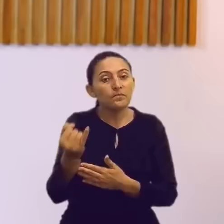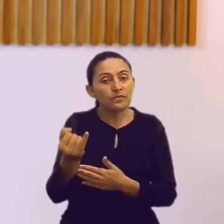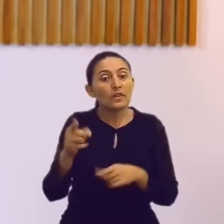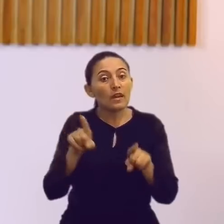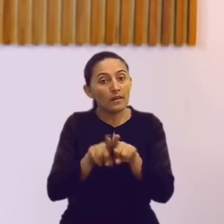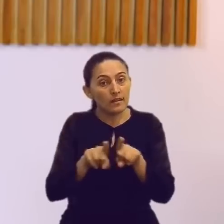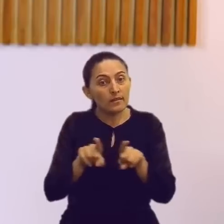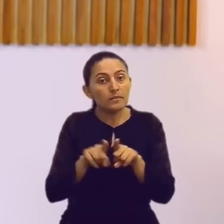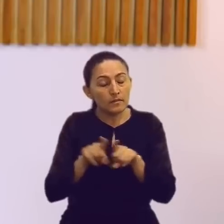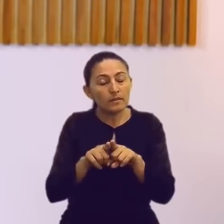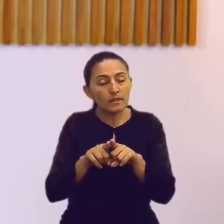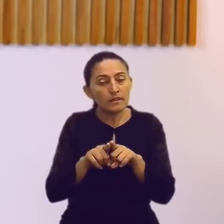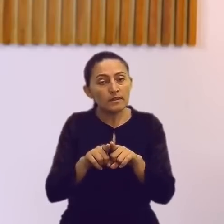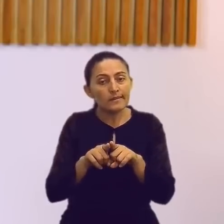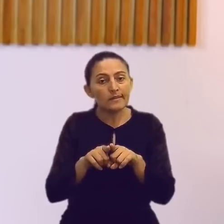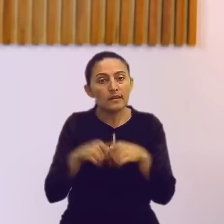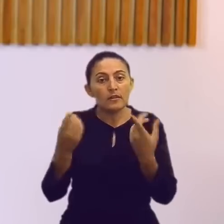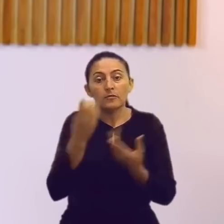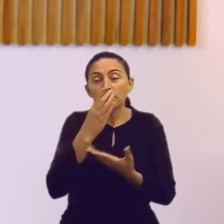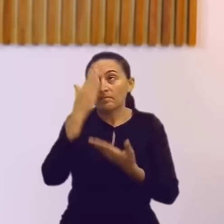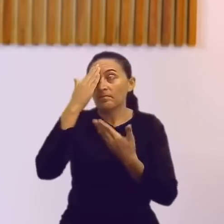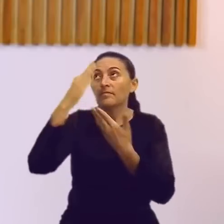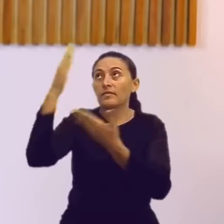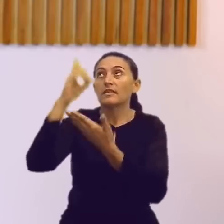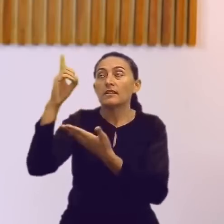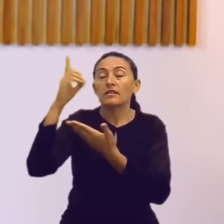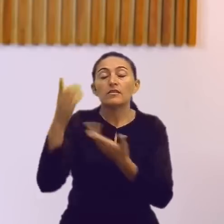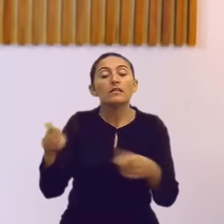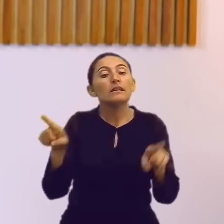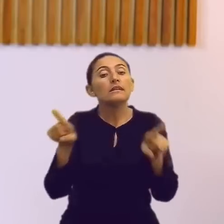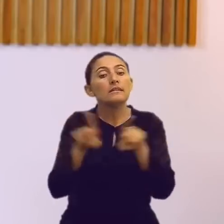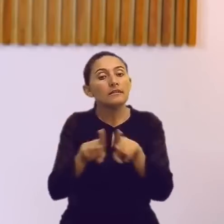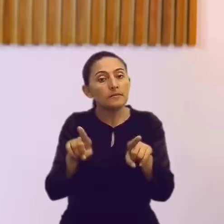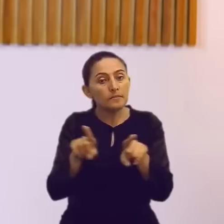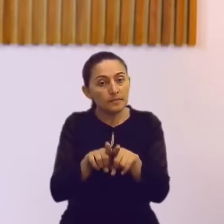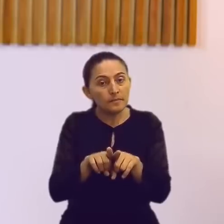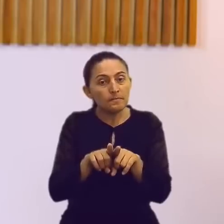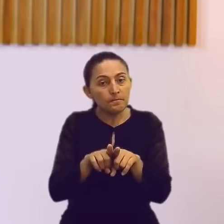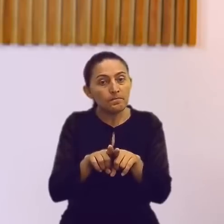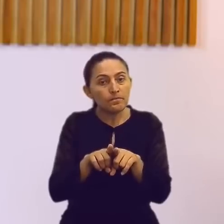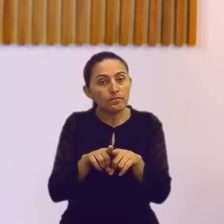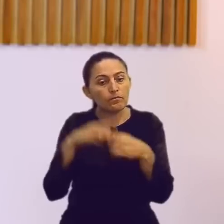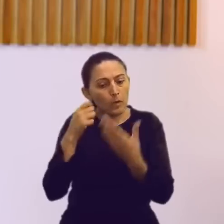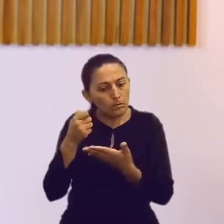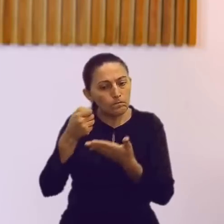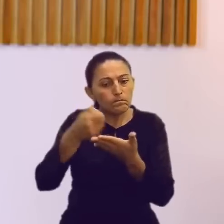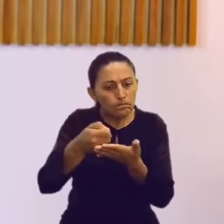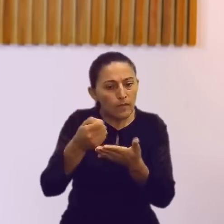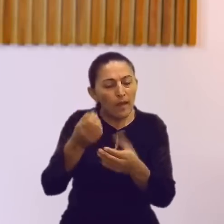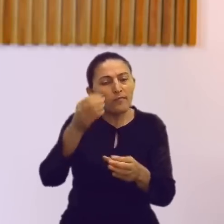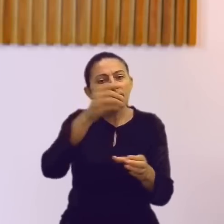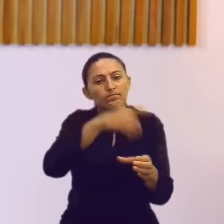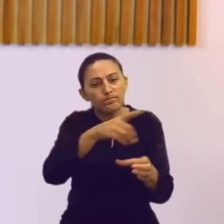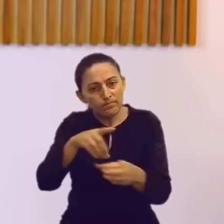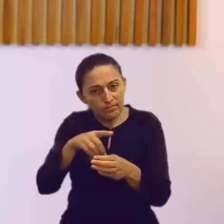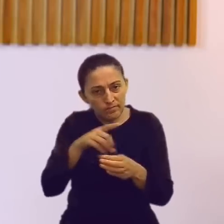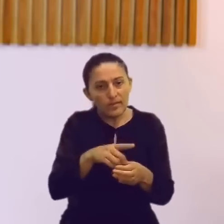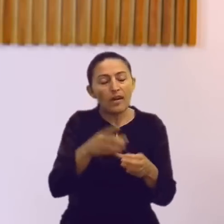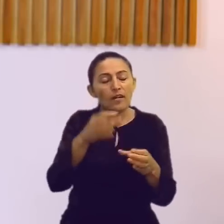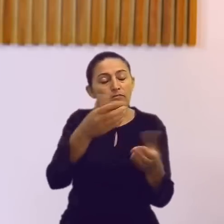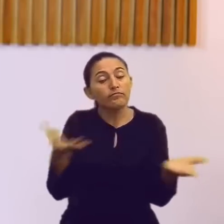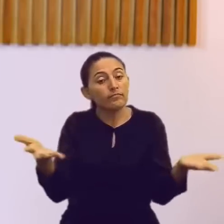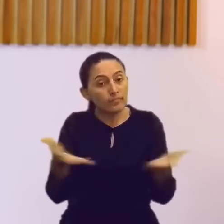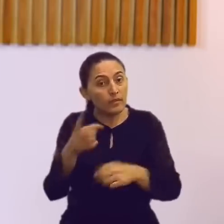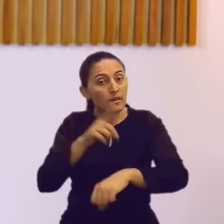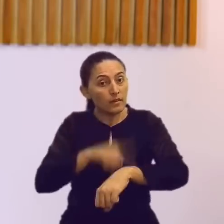nossa gratidão para com Deus é também investindo no reino de Deus aqui na terra. Neste momento você